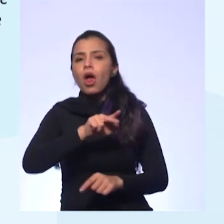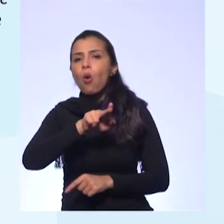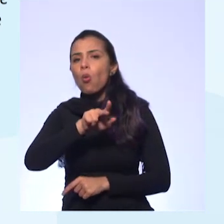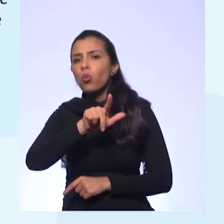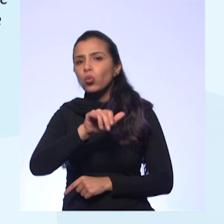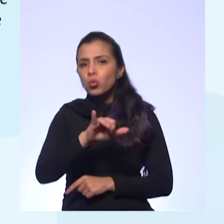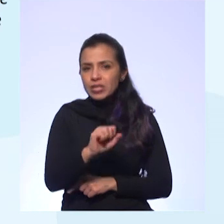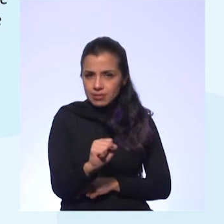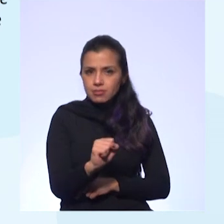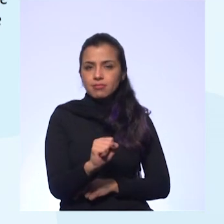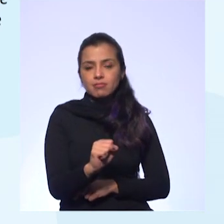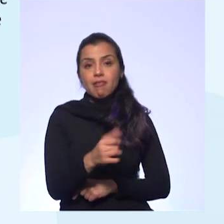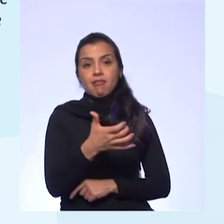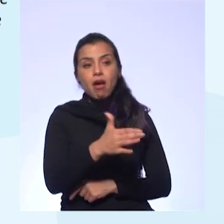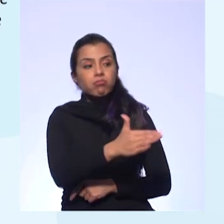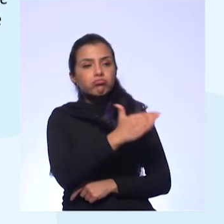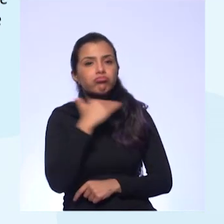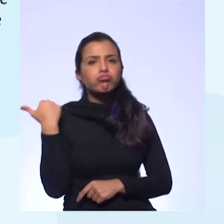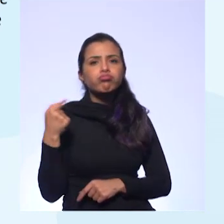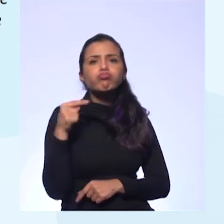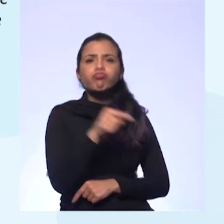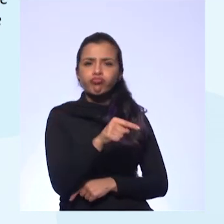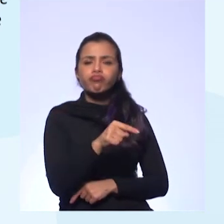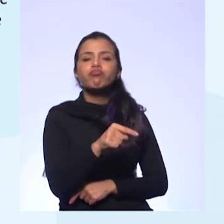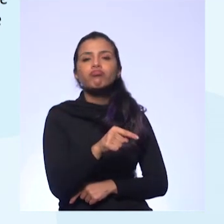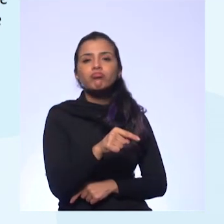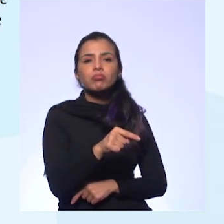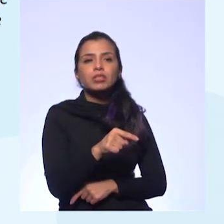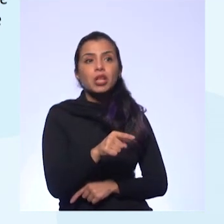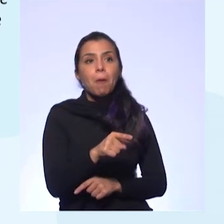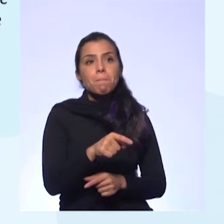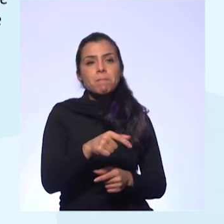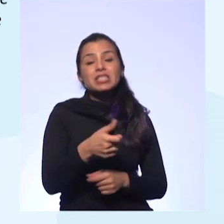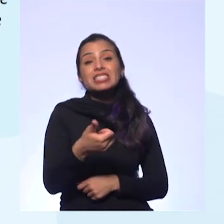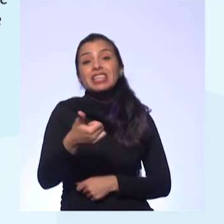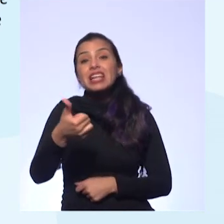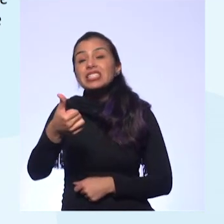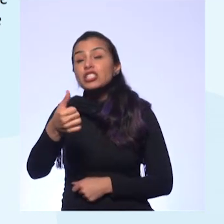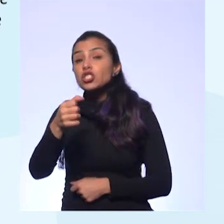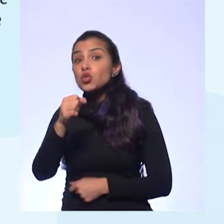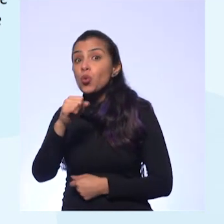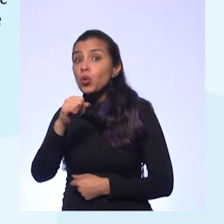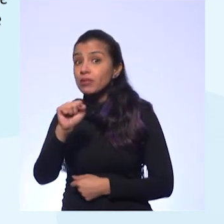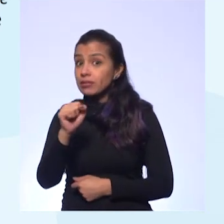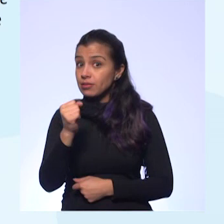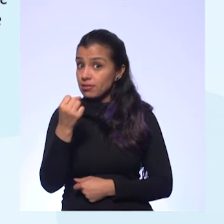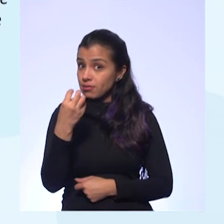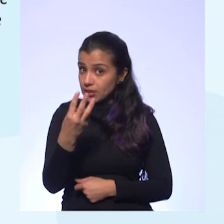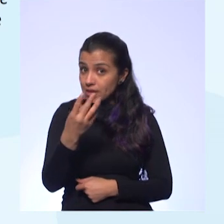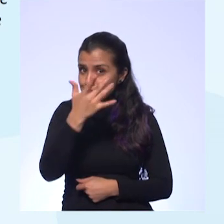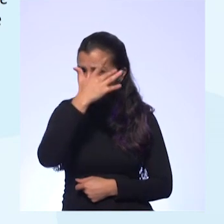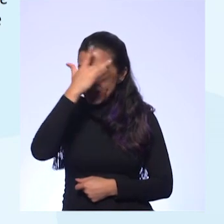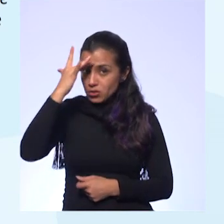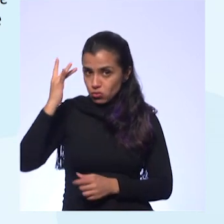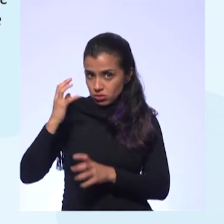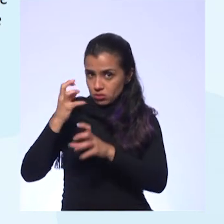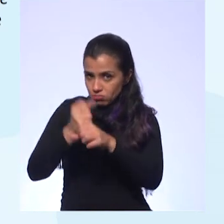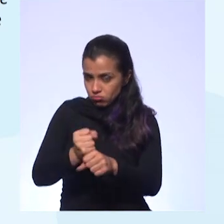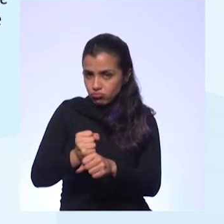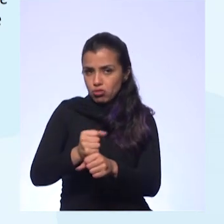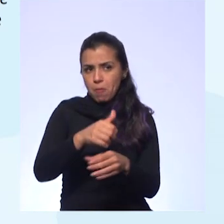a condenação do Luís XVI foi aprovada por 683 votos contra